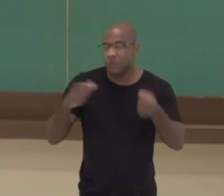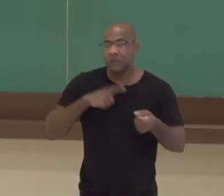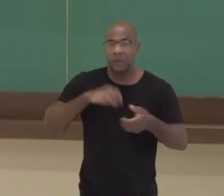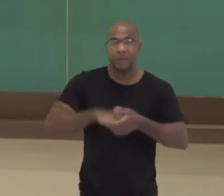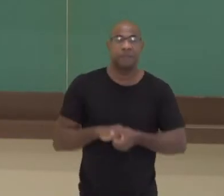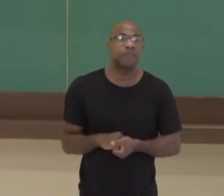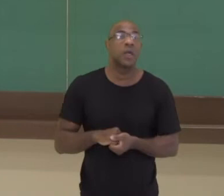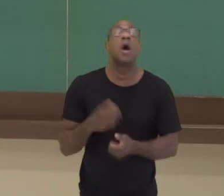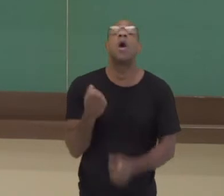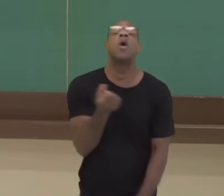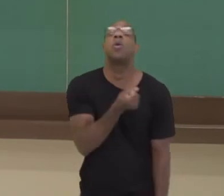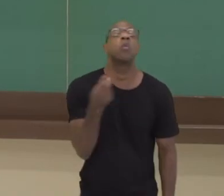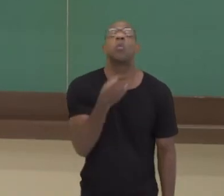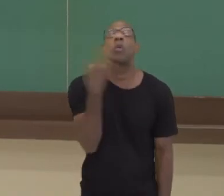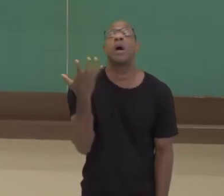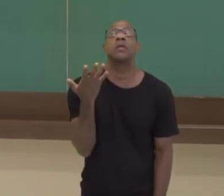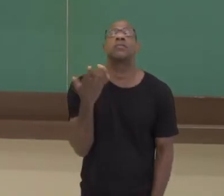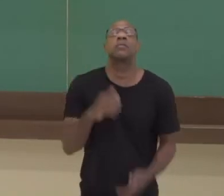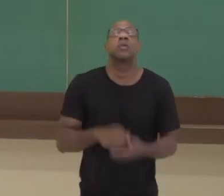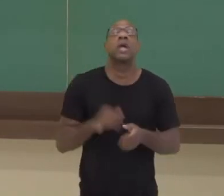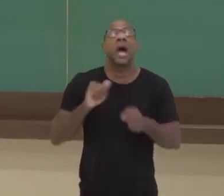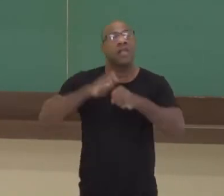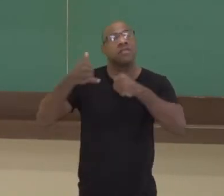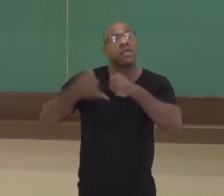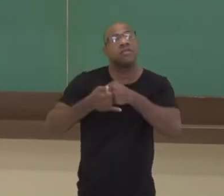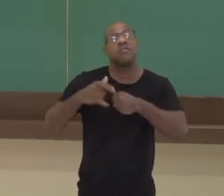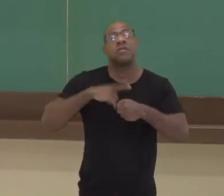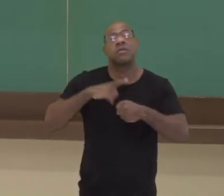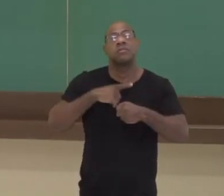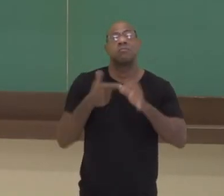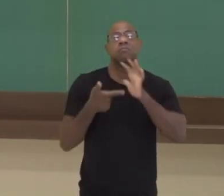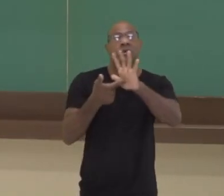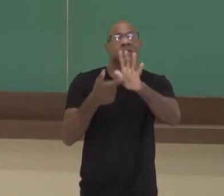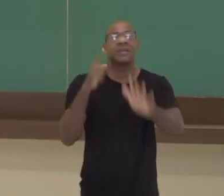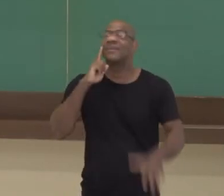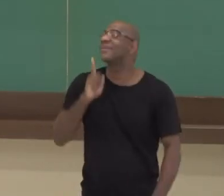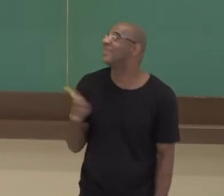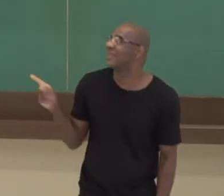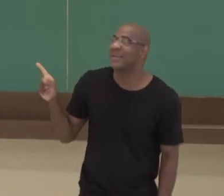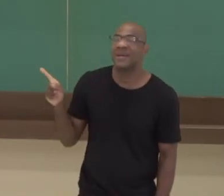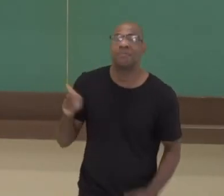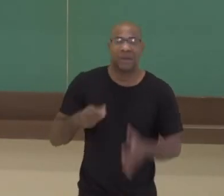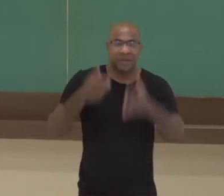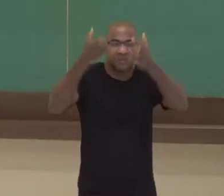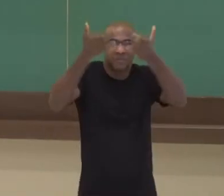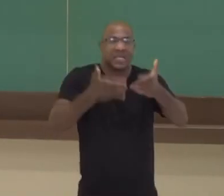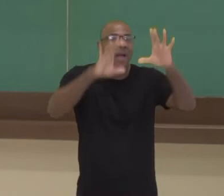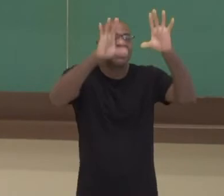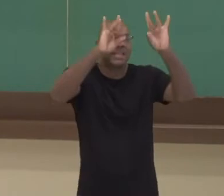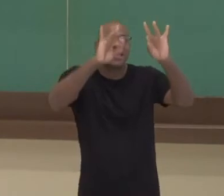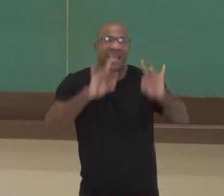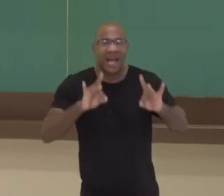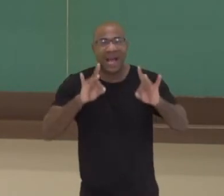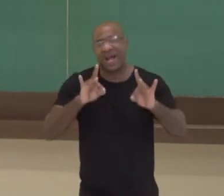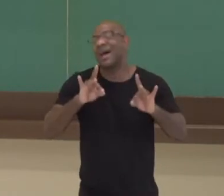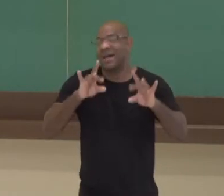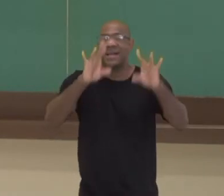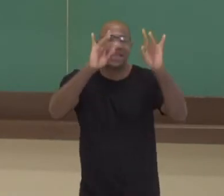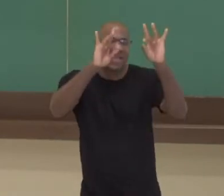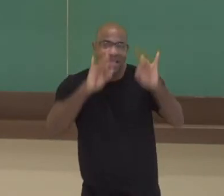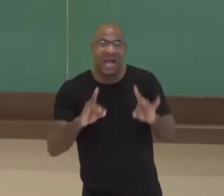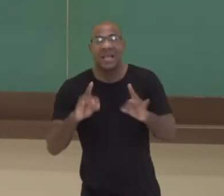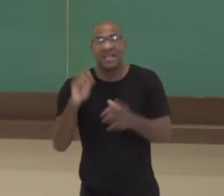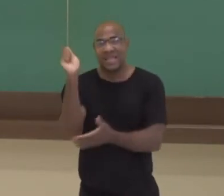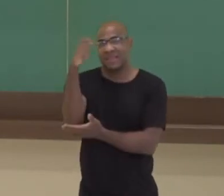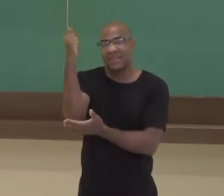veja quantos adjetivos foram colocados para descrever a cidade, ou seja, para